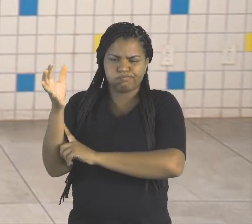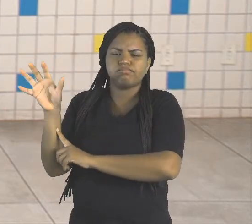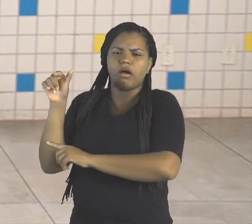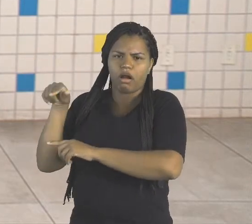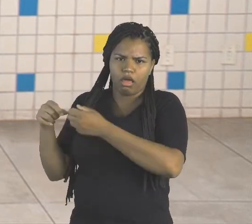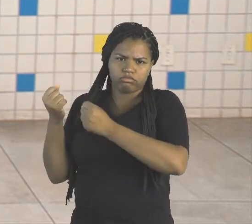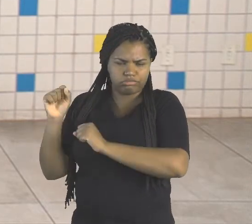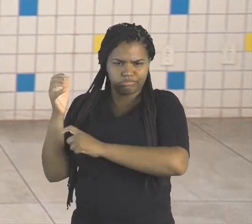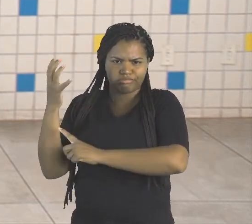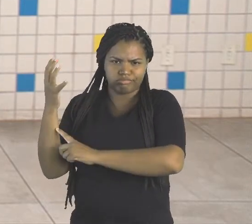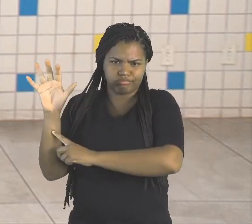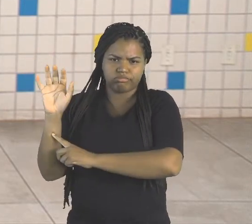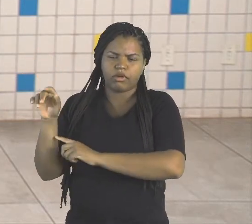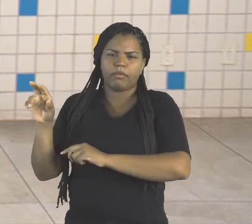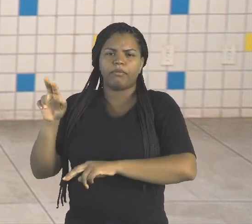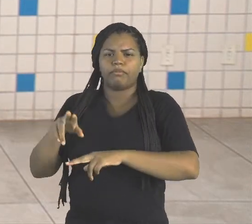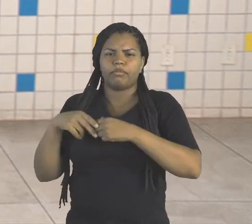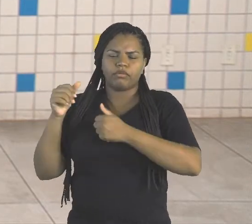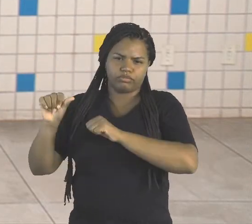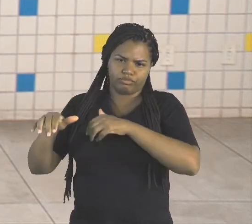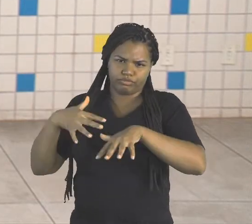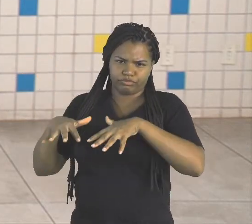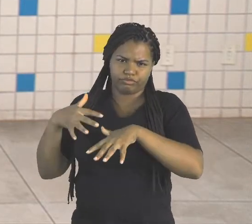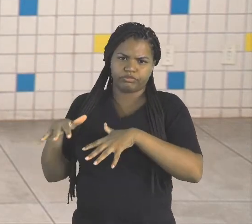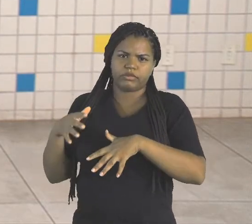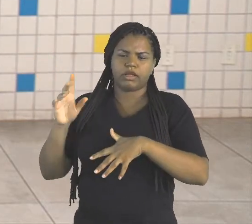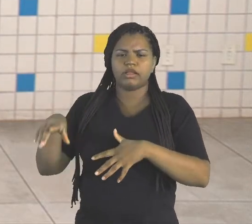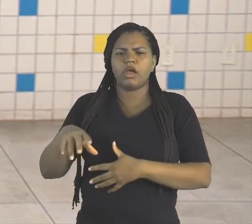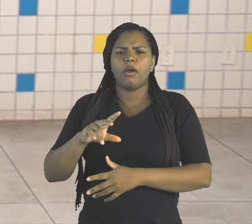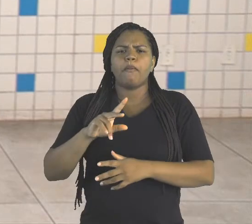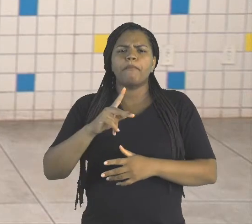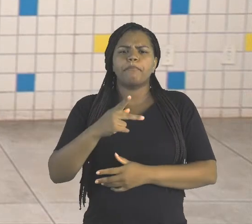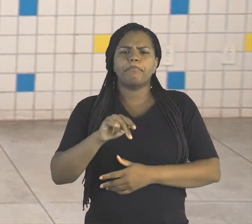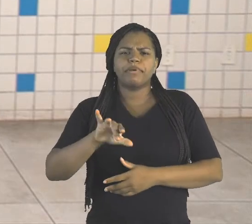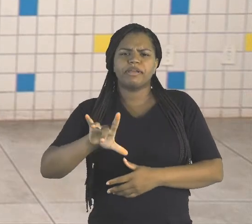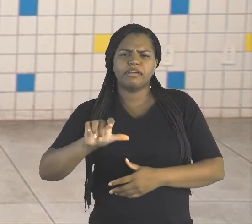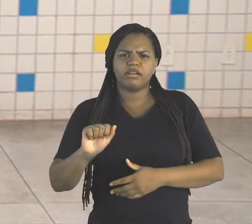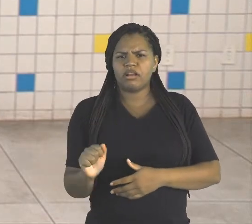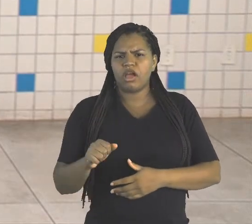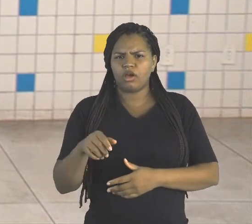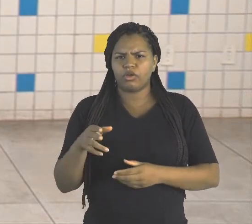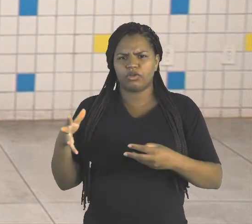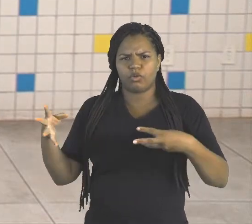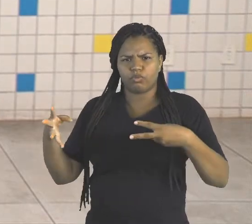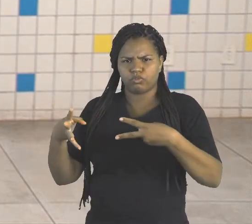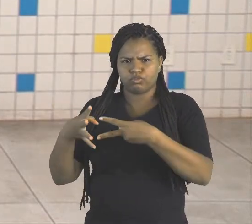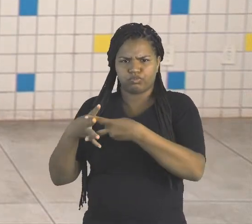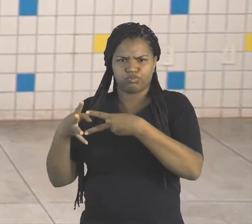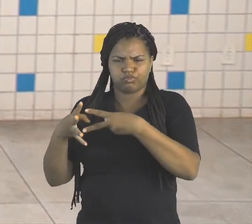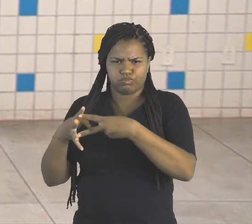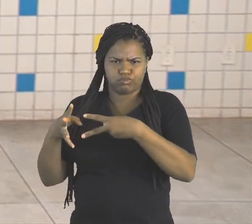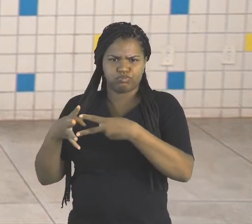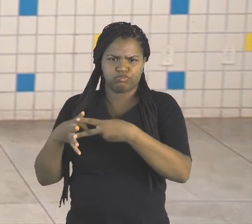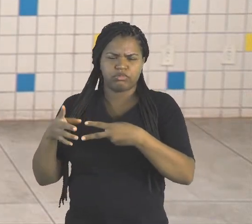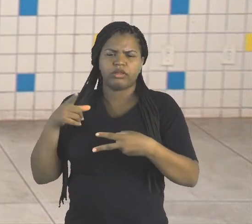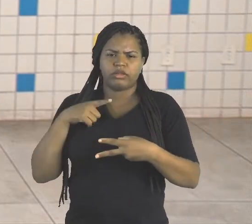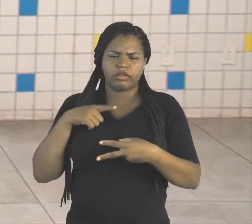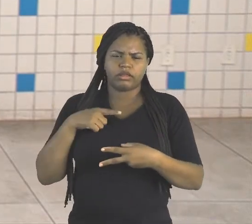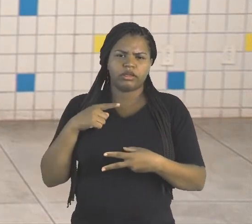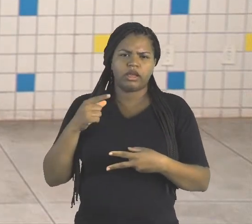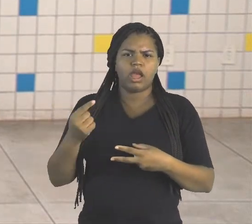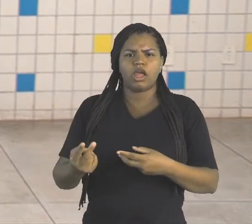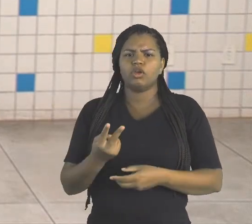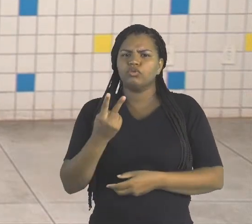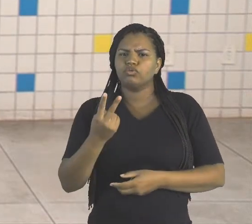exemplo. Tanto uma pilha quanto uma tomada elétrica possuem comumente dois polos ou dois